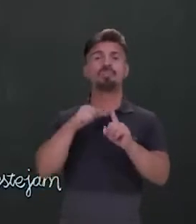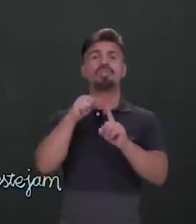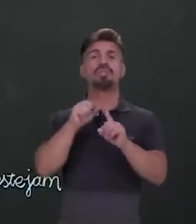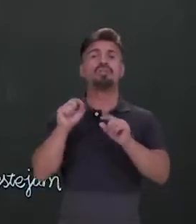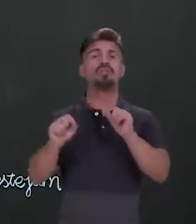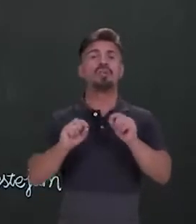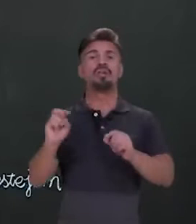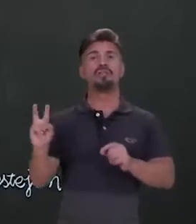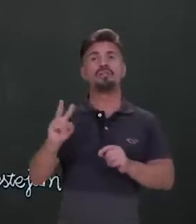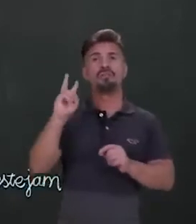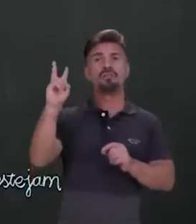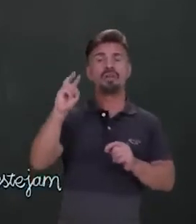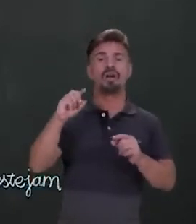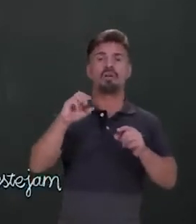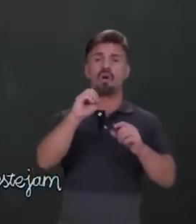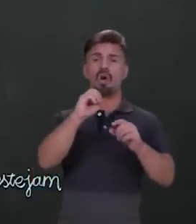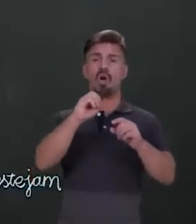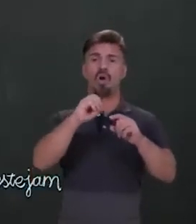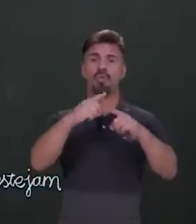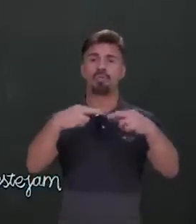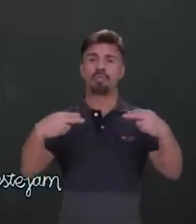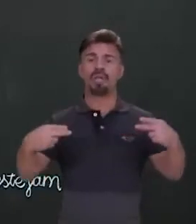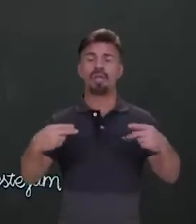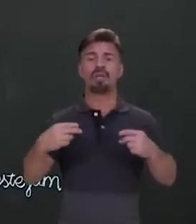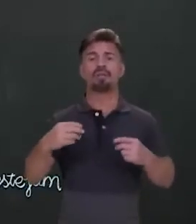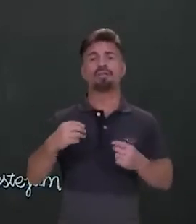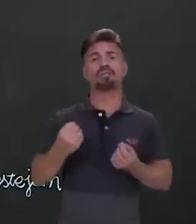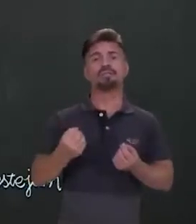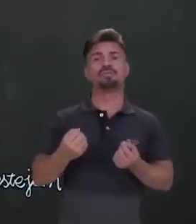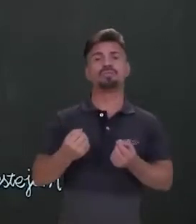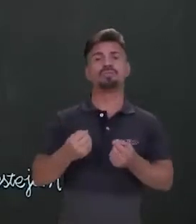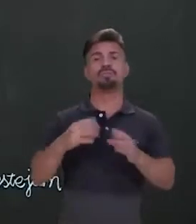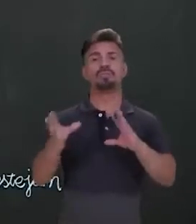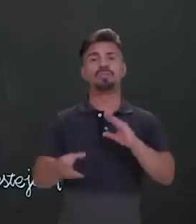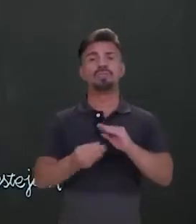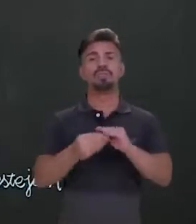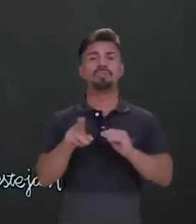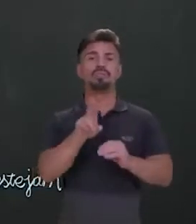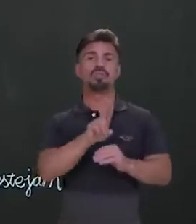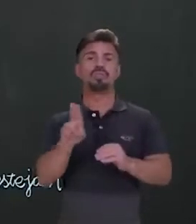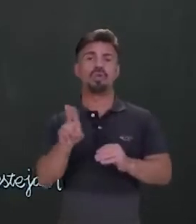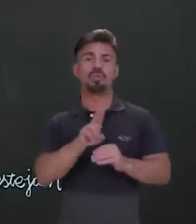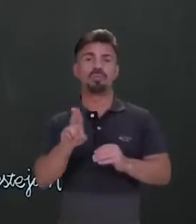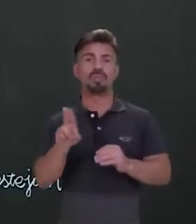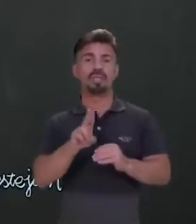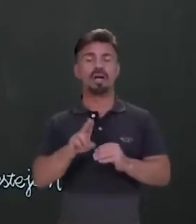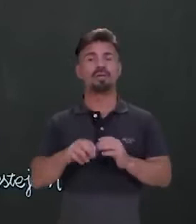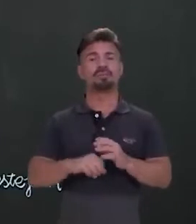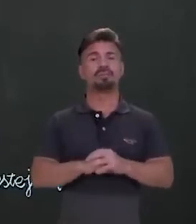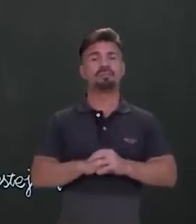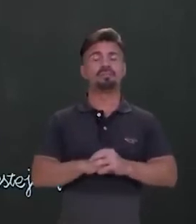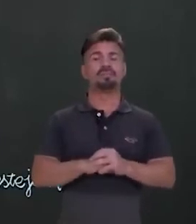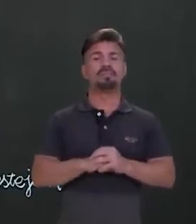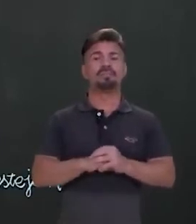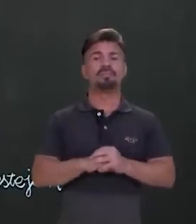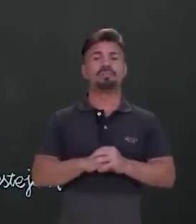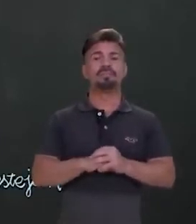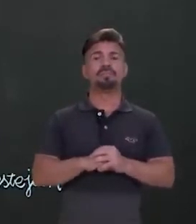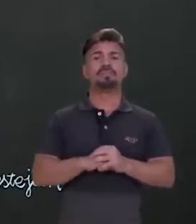quando elas tiverem valor de objeto, completivas nominal, quando elas tiverem valor de complemento